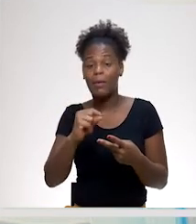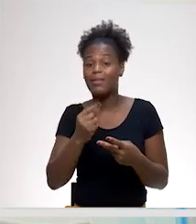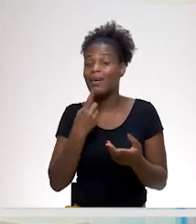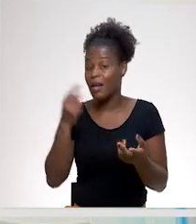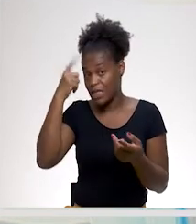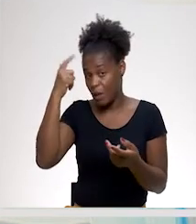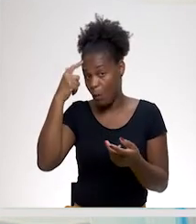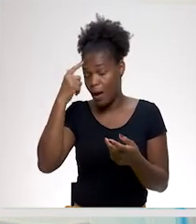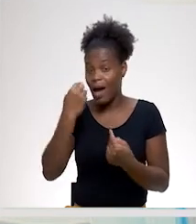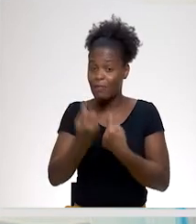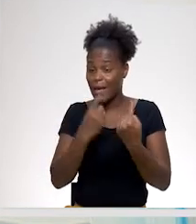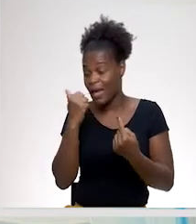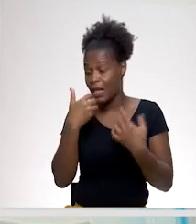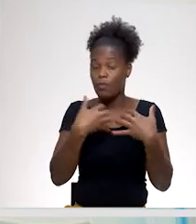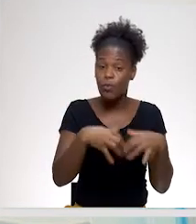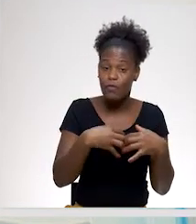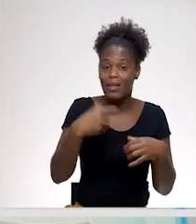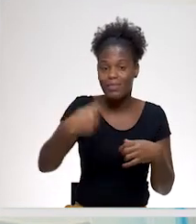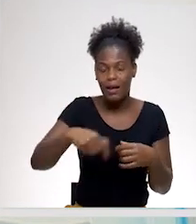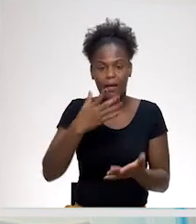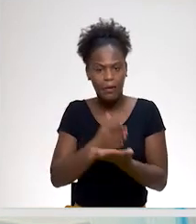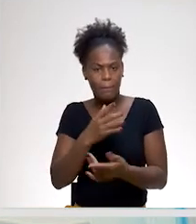provenientes da razão. Descartes chega a